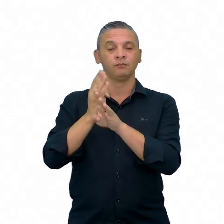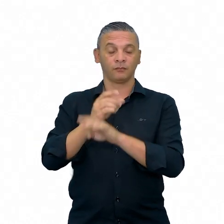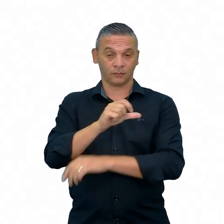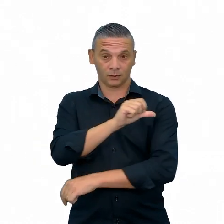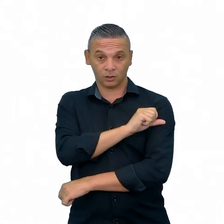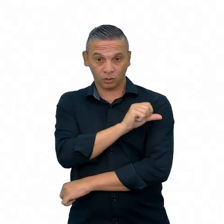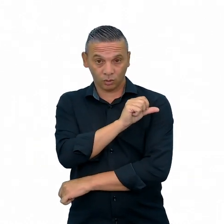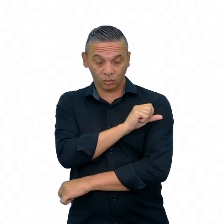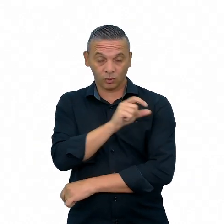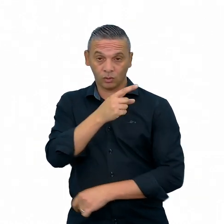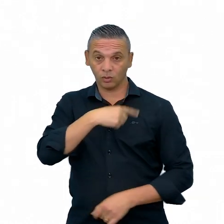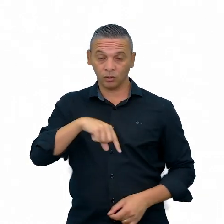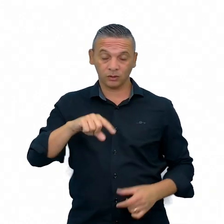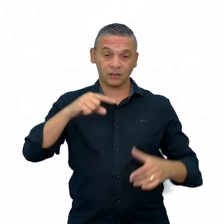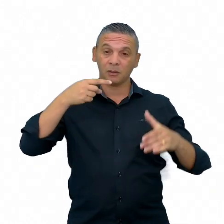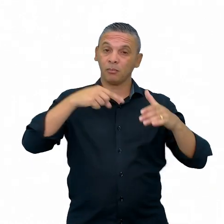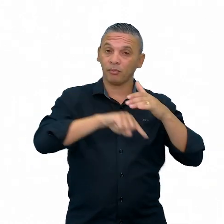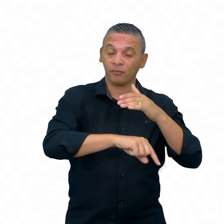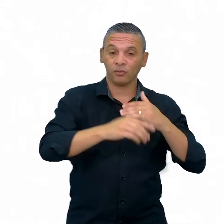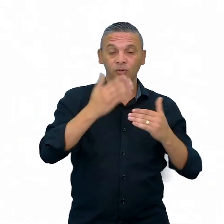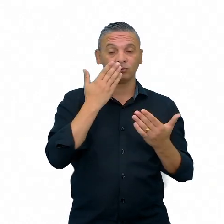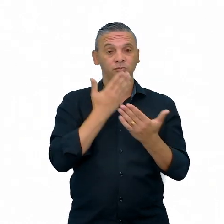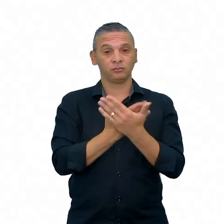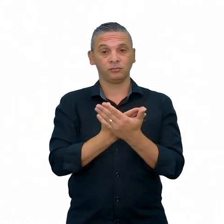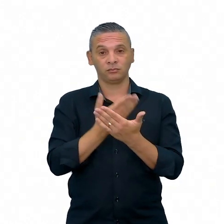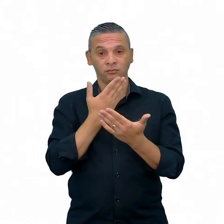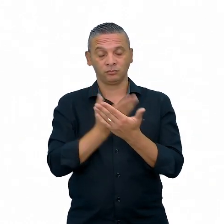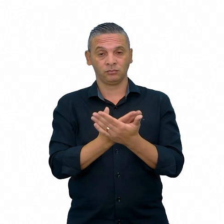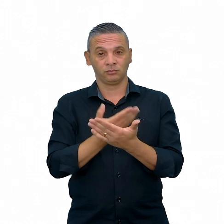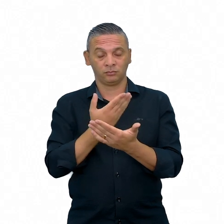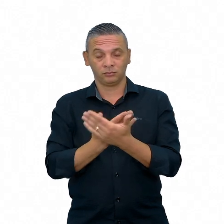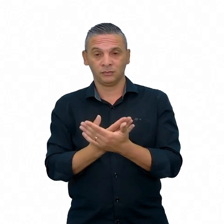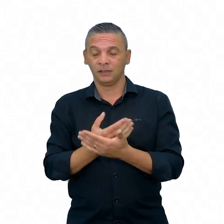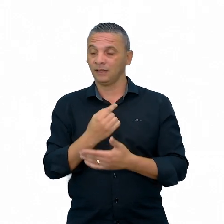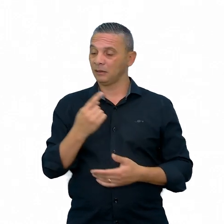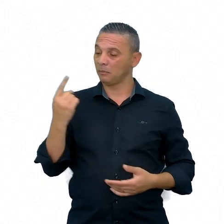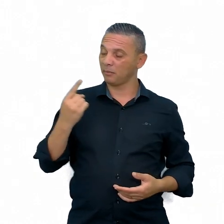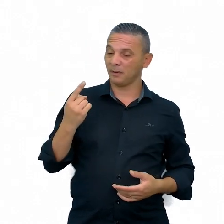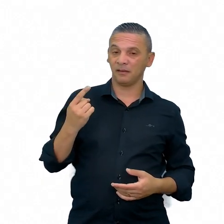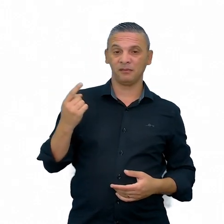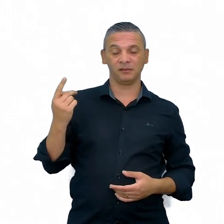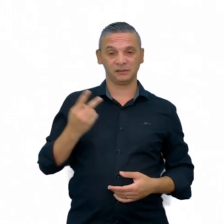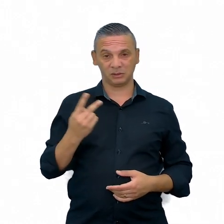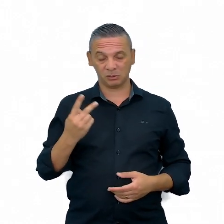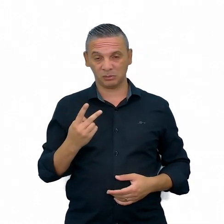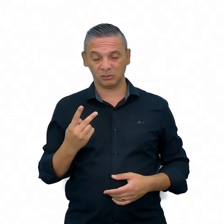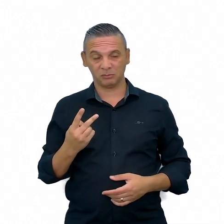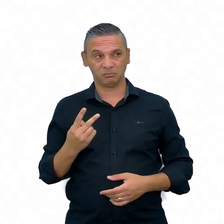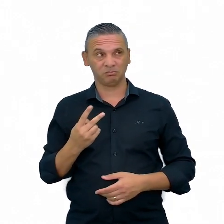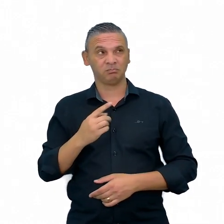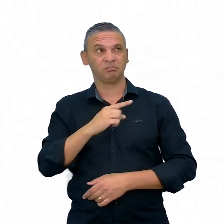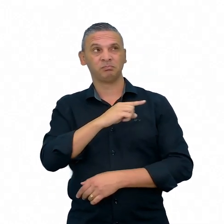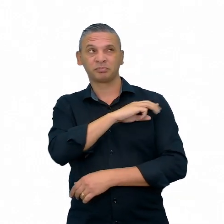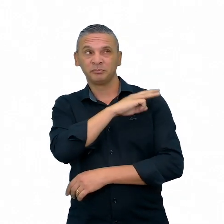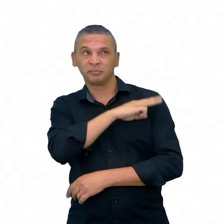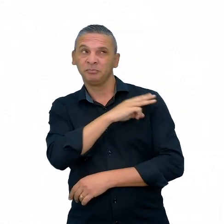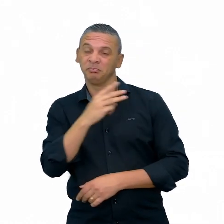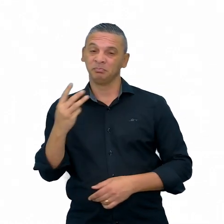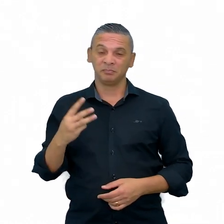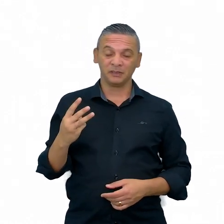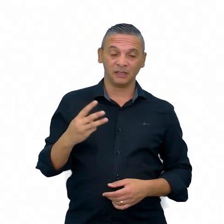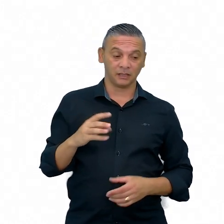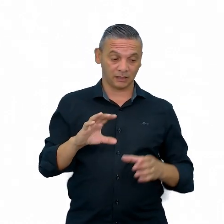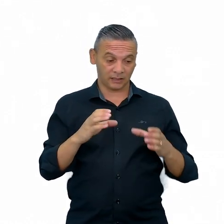nós estamos aprofundando para que quando chegar ali no 1º, 2º, 3ª série do ensino médio, esses alunos